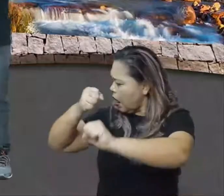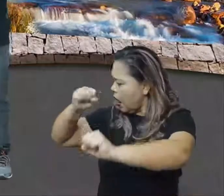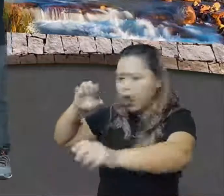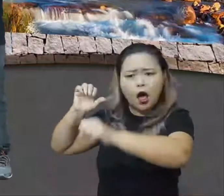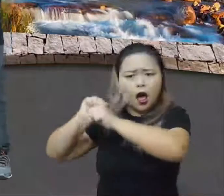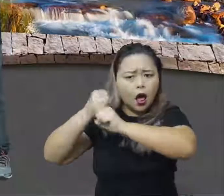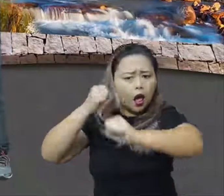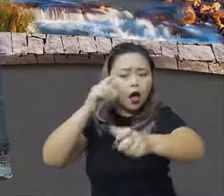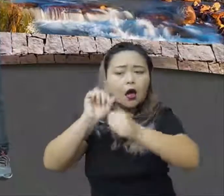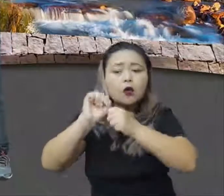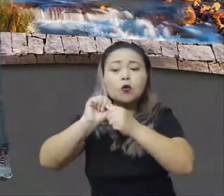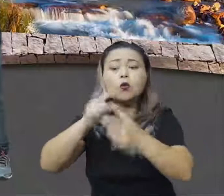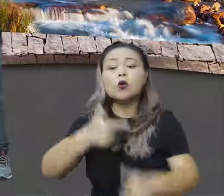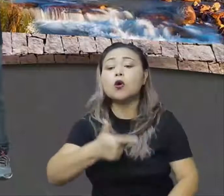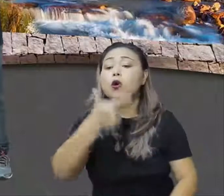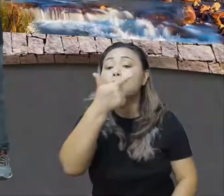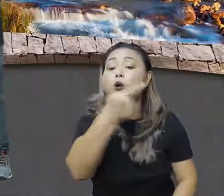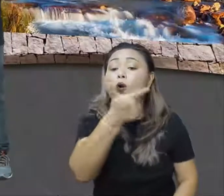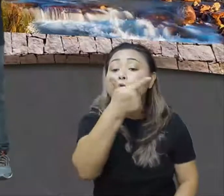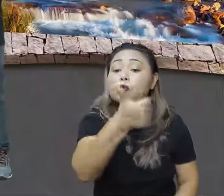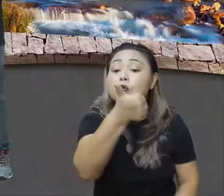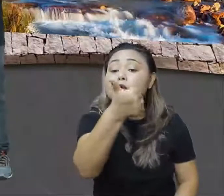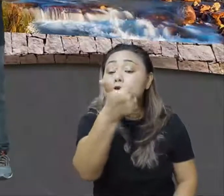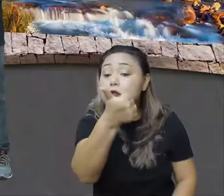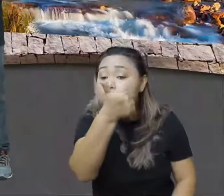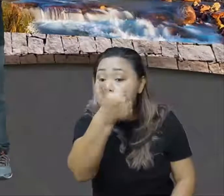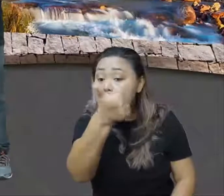E nós temos apenas 212 milhões de habitantes.